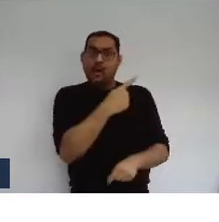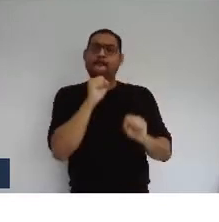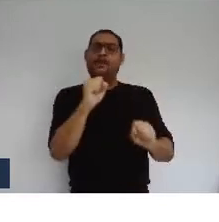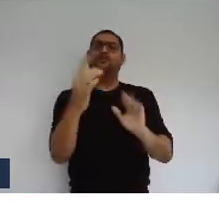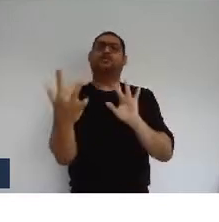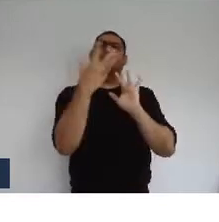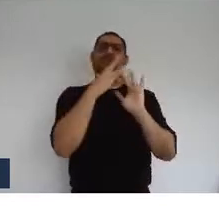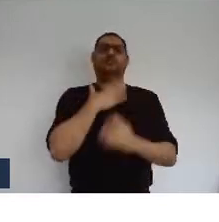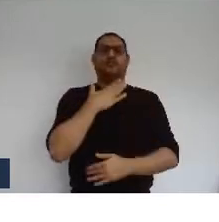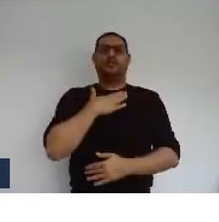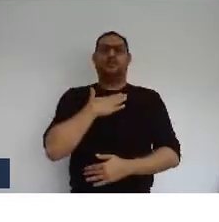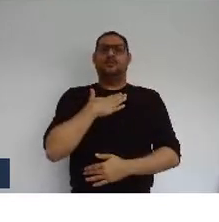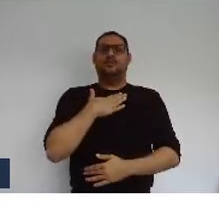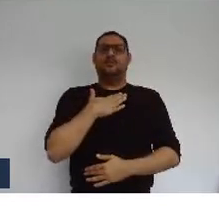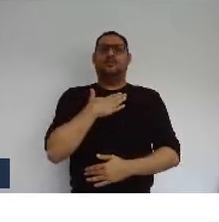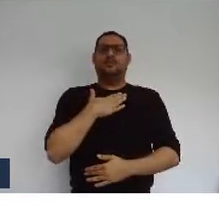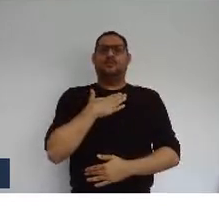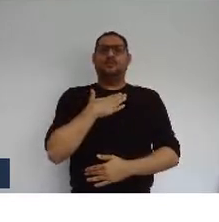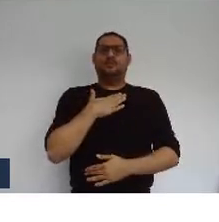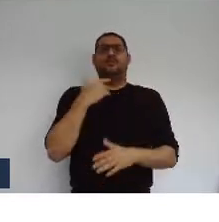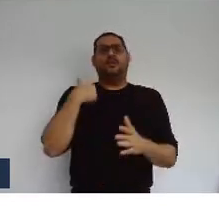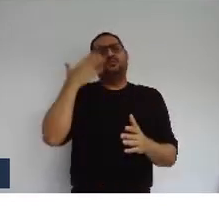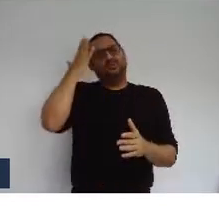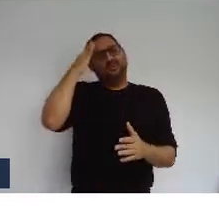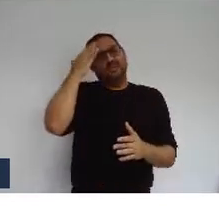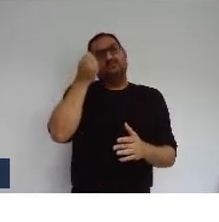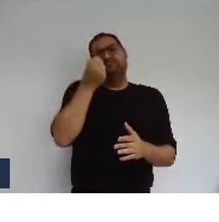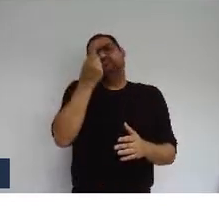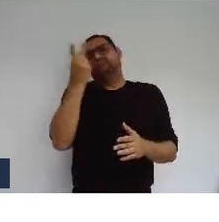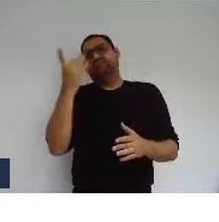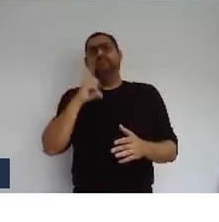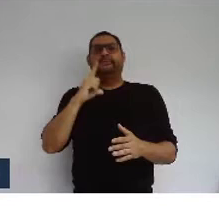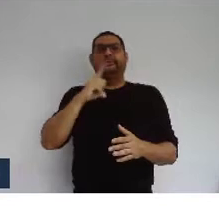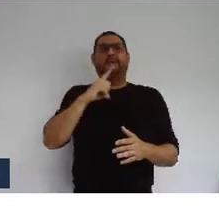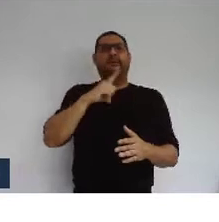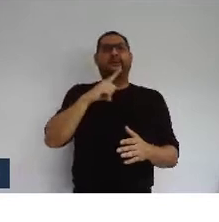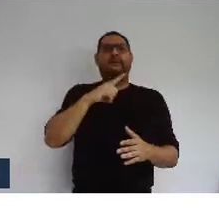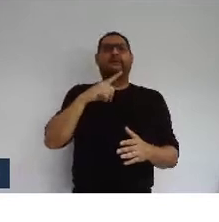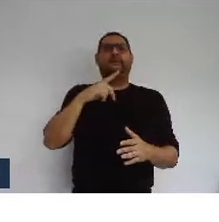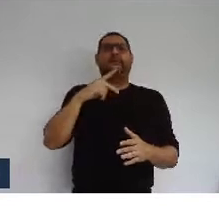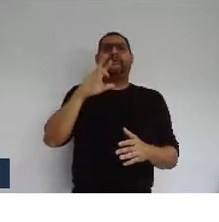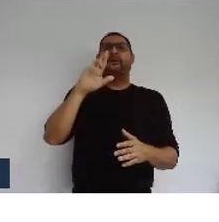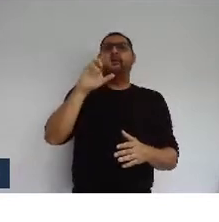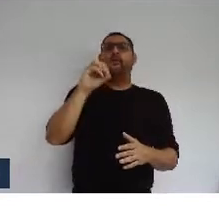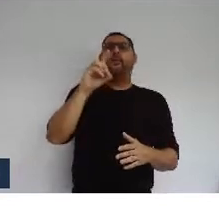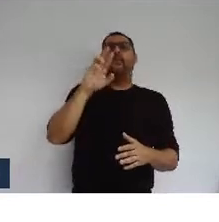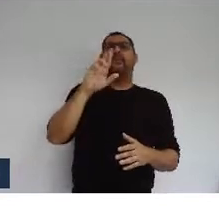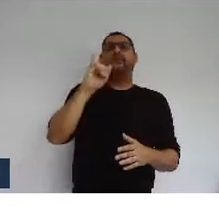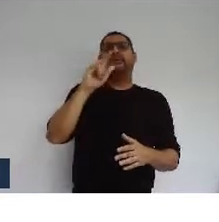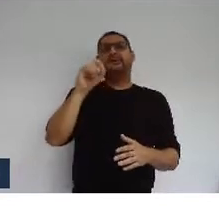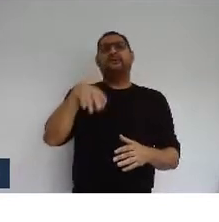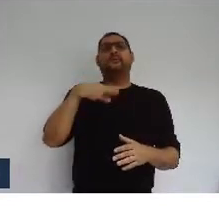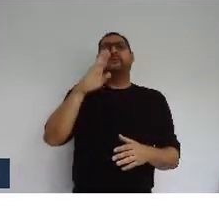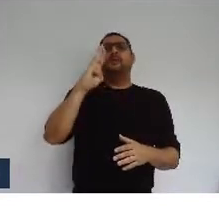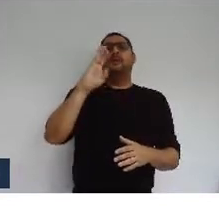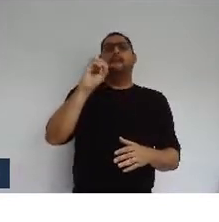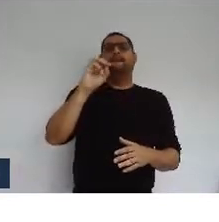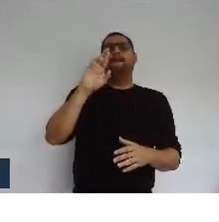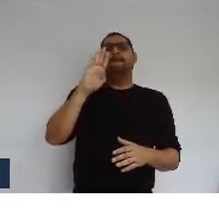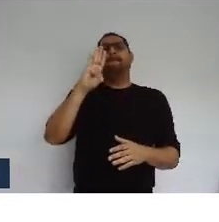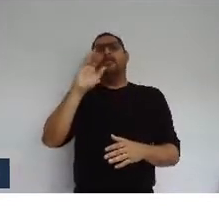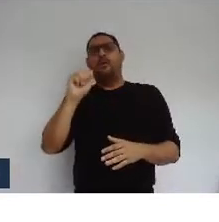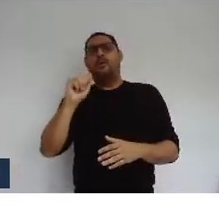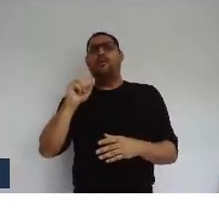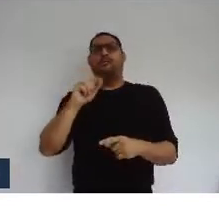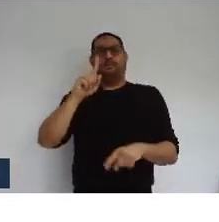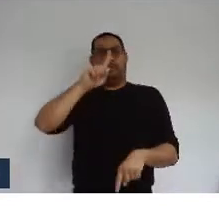Que eu saiba, tem os trabalhos de Branca Fabrício e de Rodrigo Borba, no nosso grupo, no